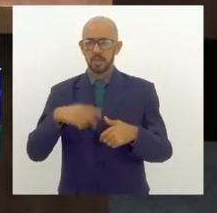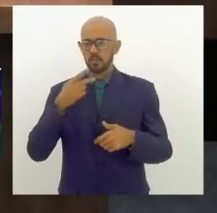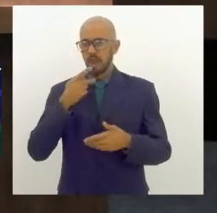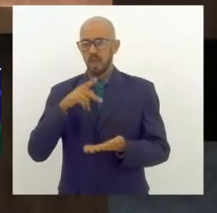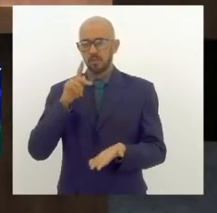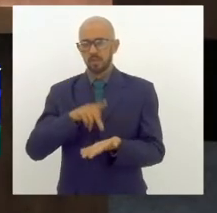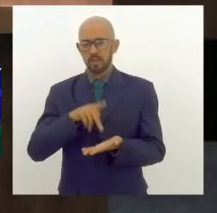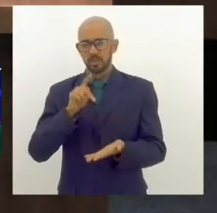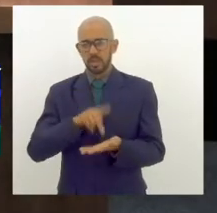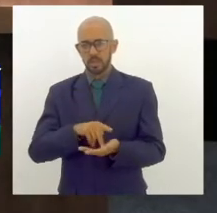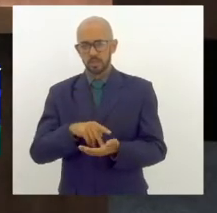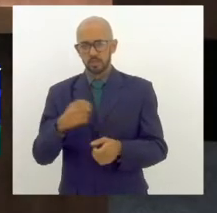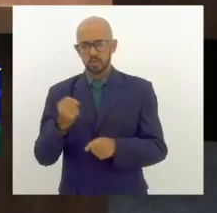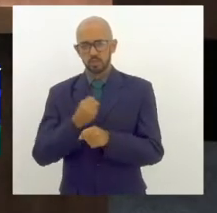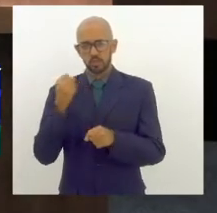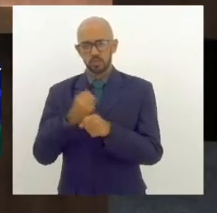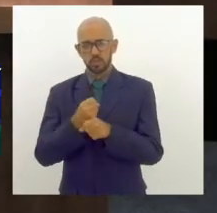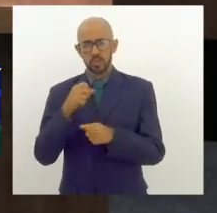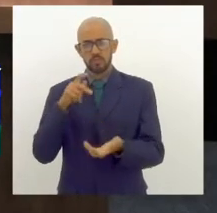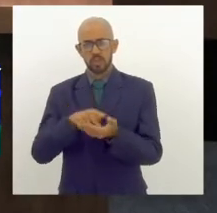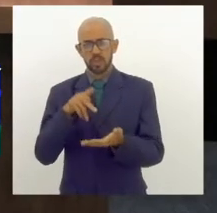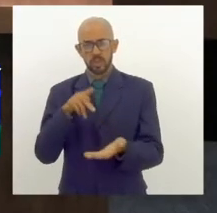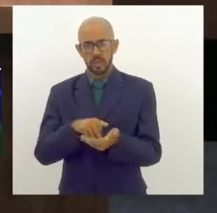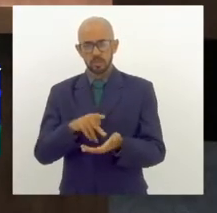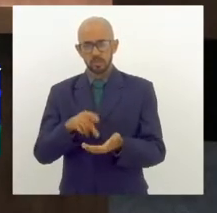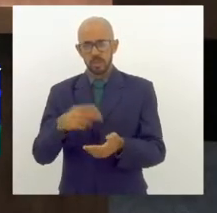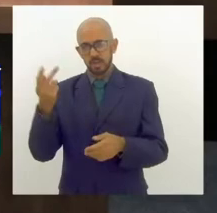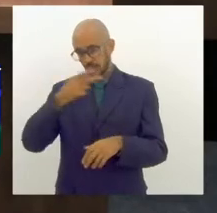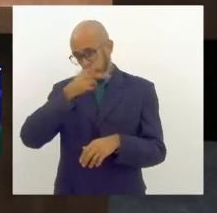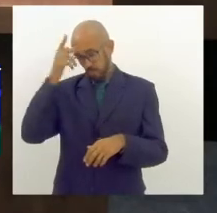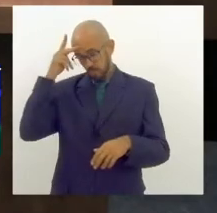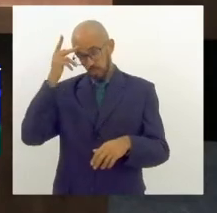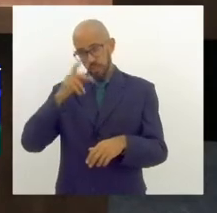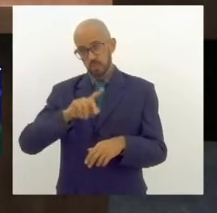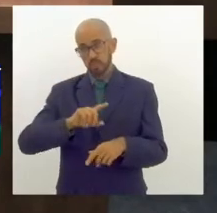verdade, construir a verdade para que as pessoas não sejam